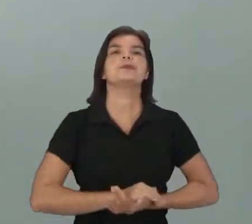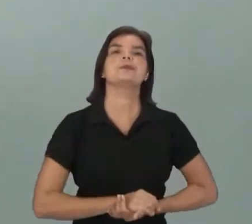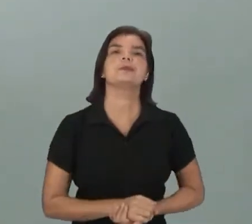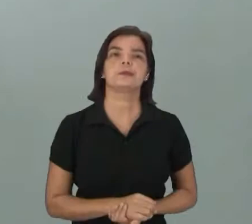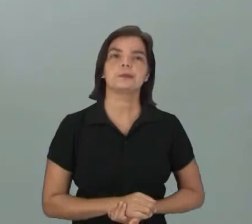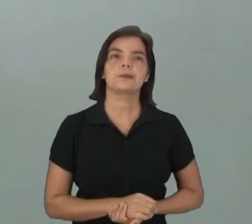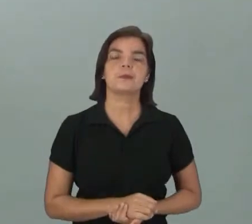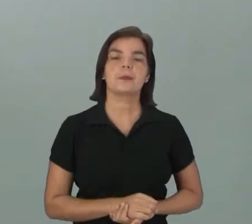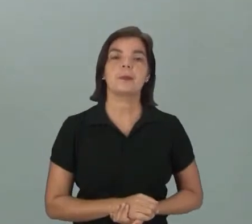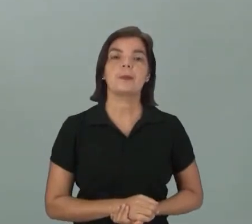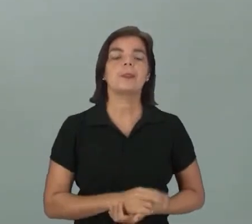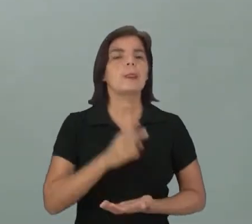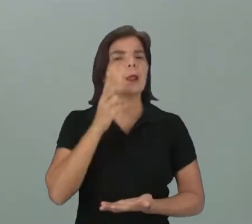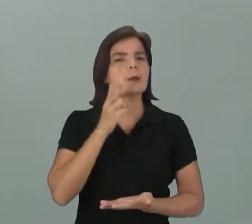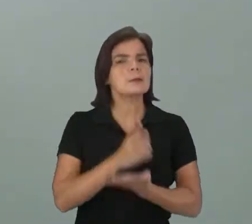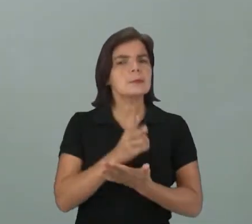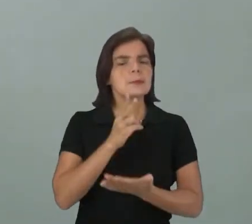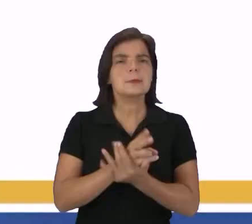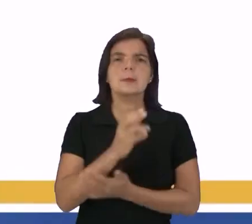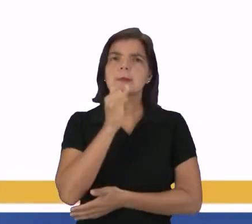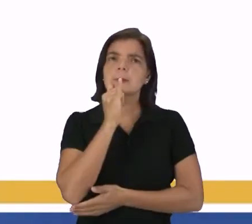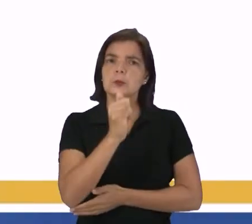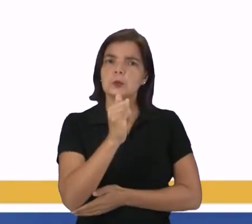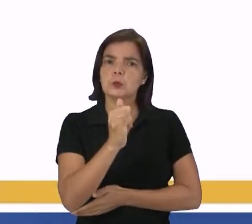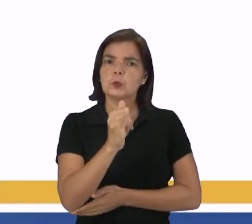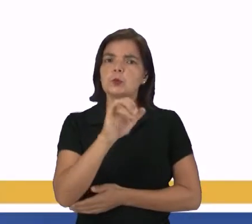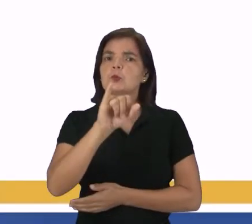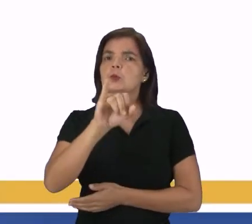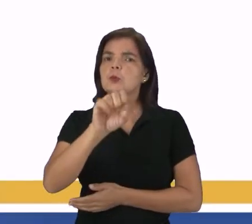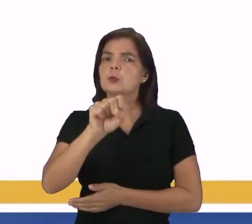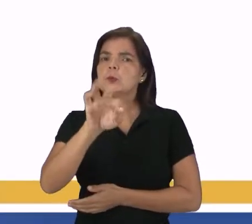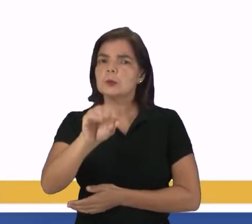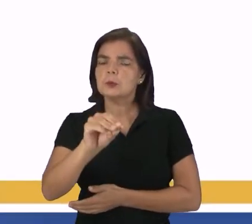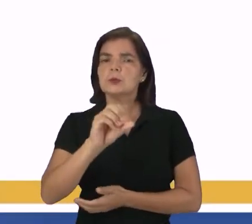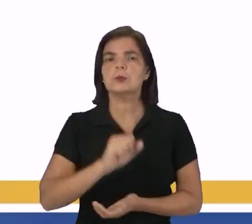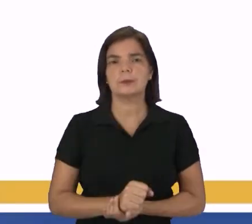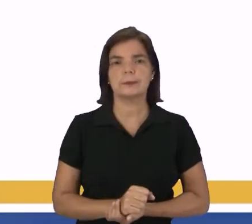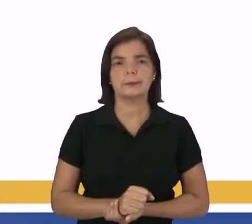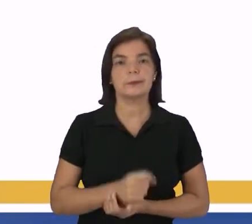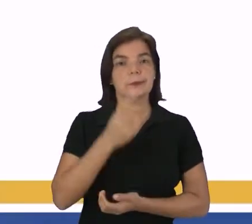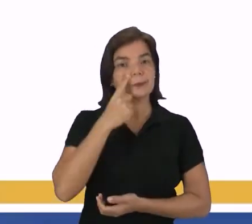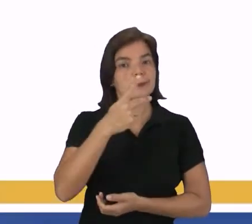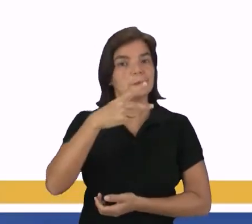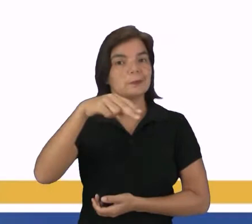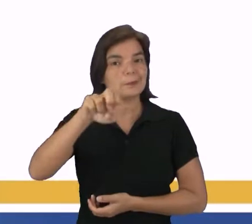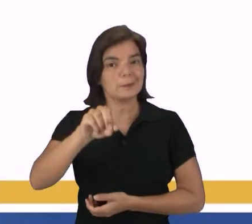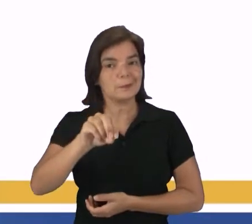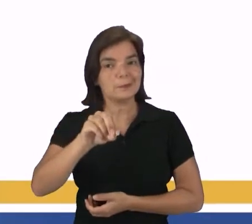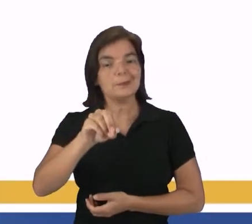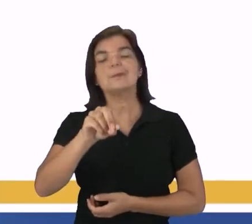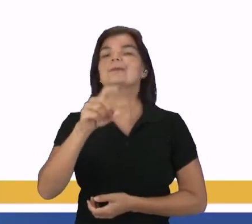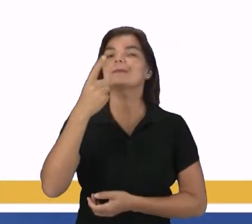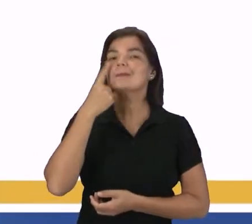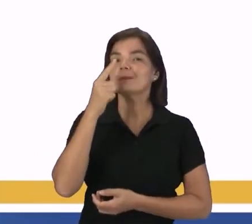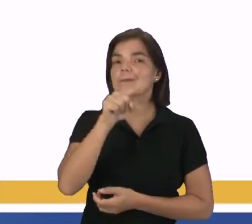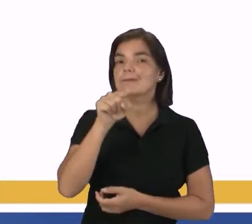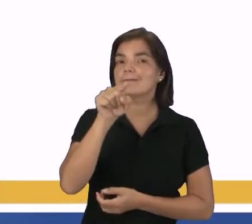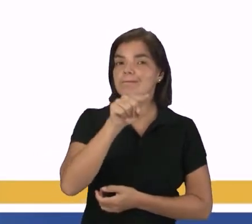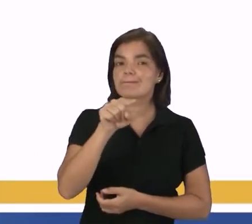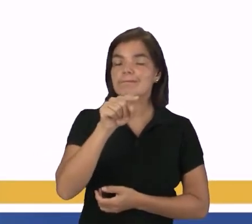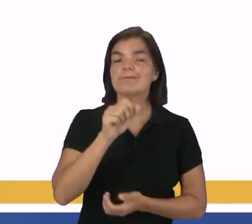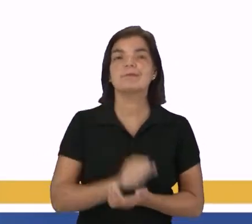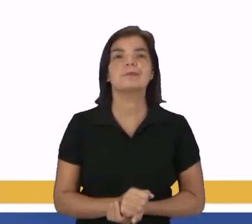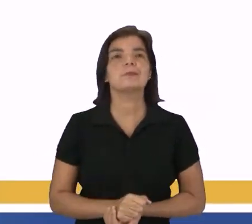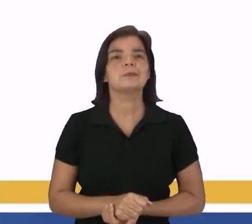Observe. Sempre te direi isto. Olha o pronome isto. Você é uma